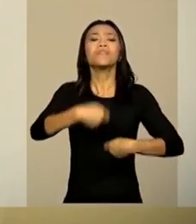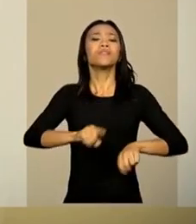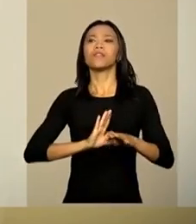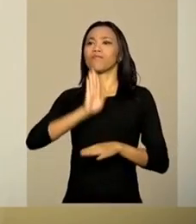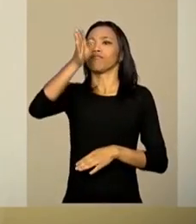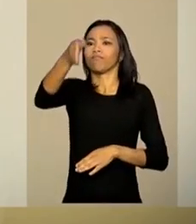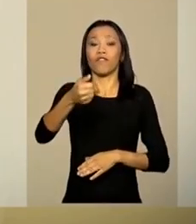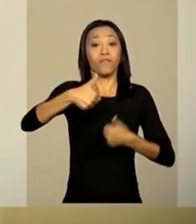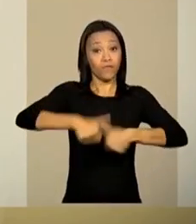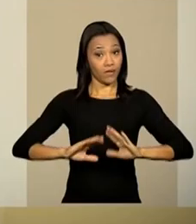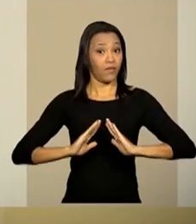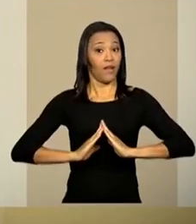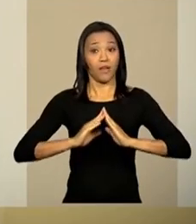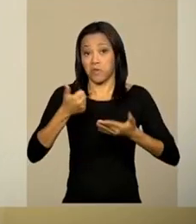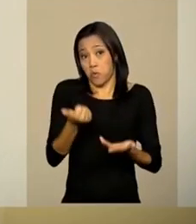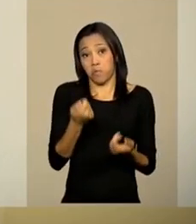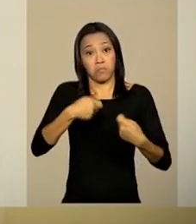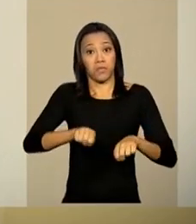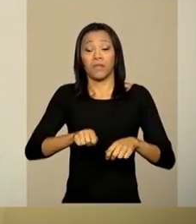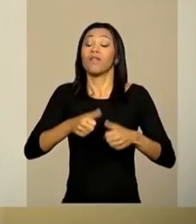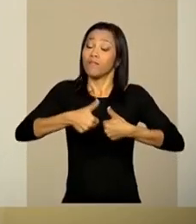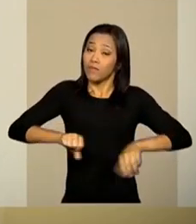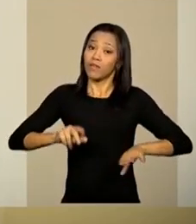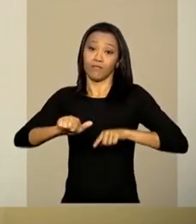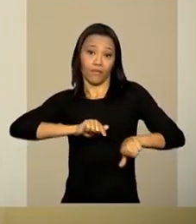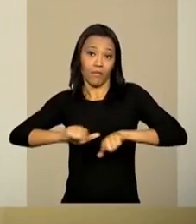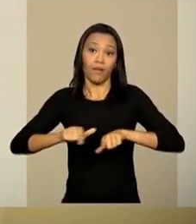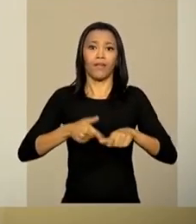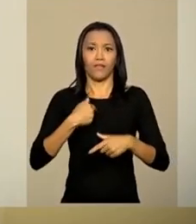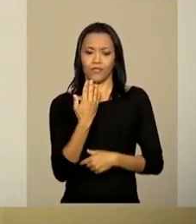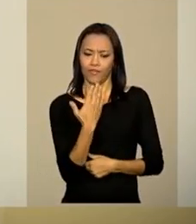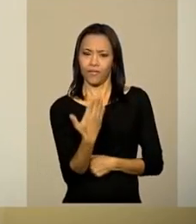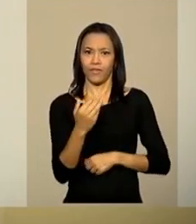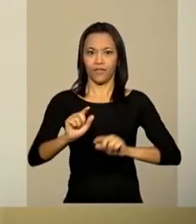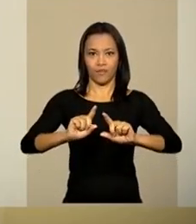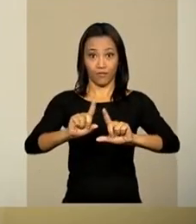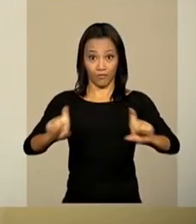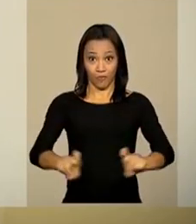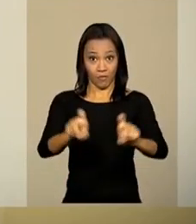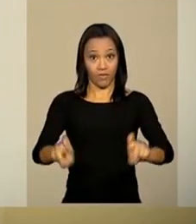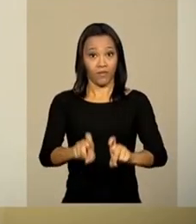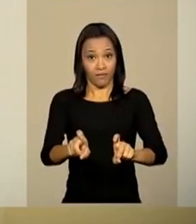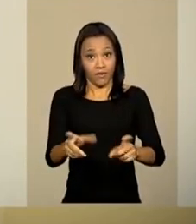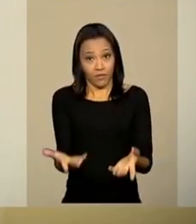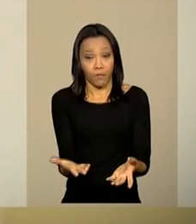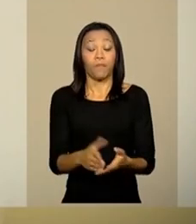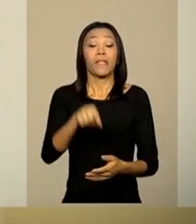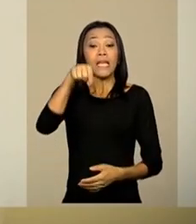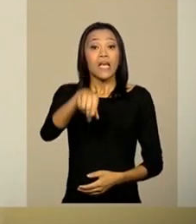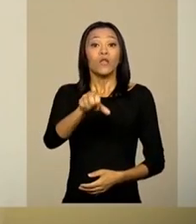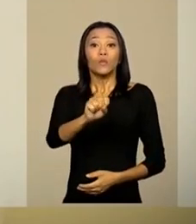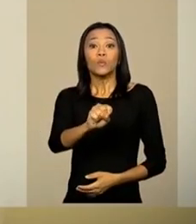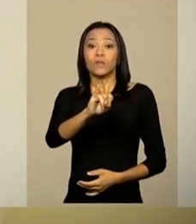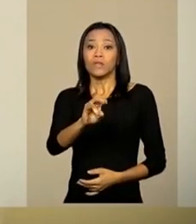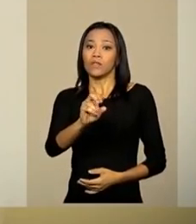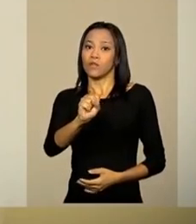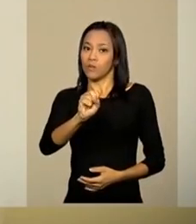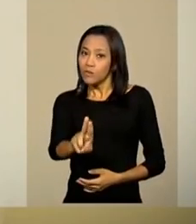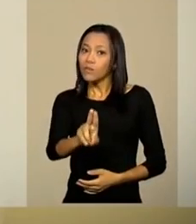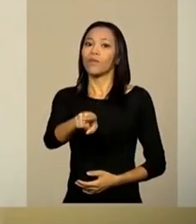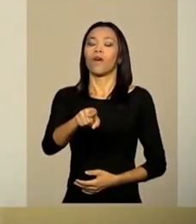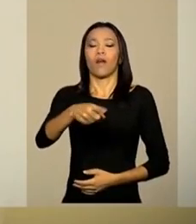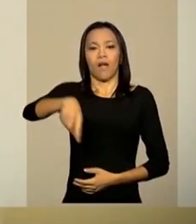casa ou sem sair do seu emprego, enfim, na frente do seu computador. Além disso, Max, no Cizu, o estudante